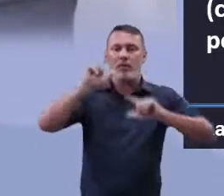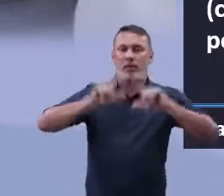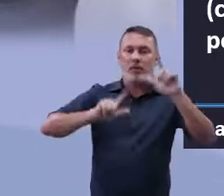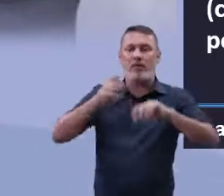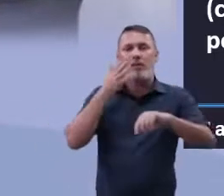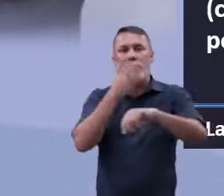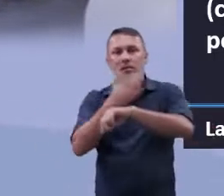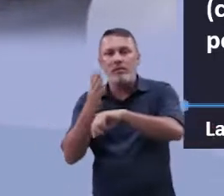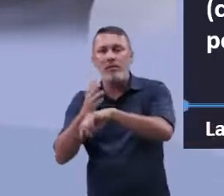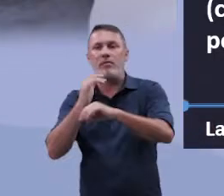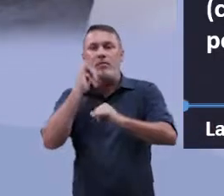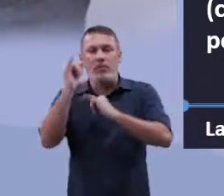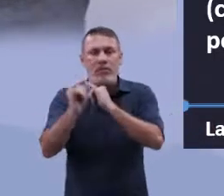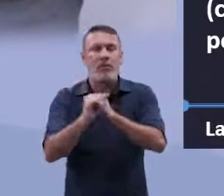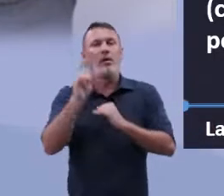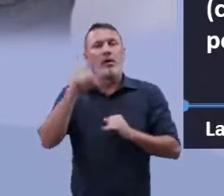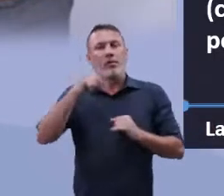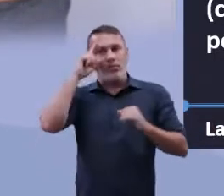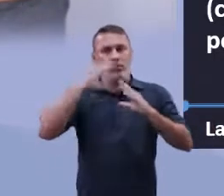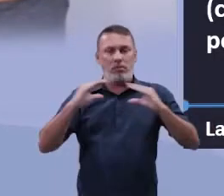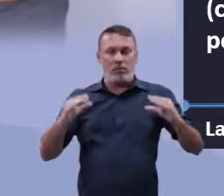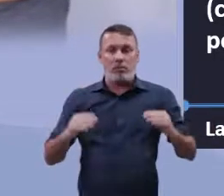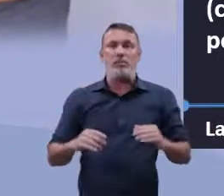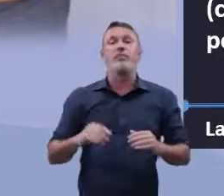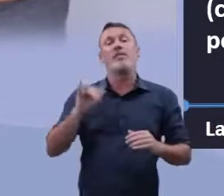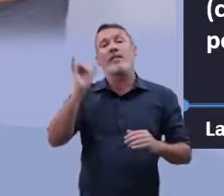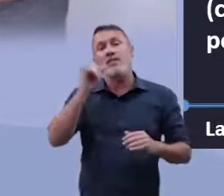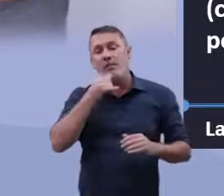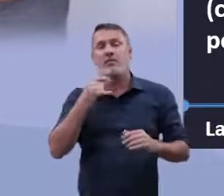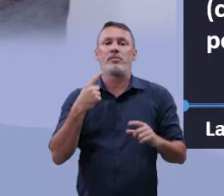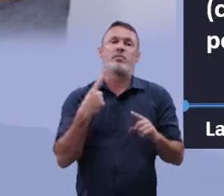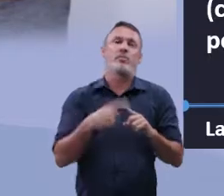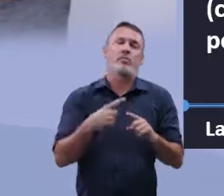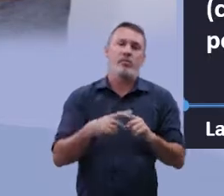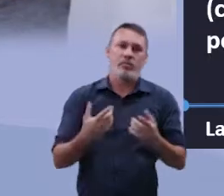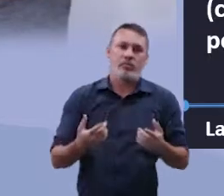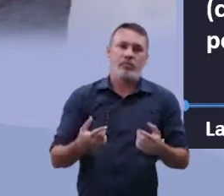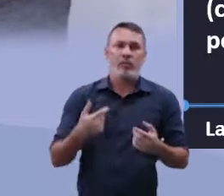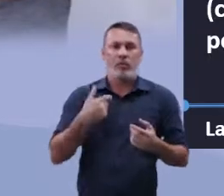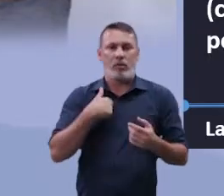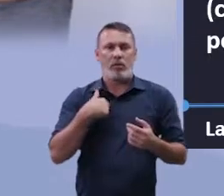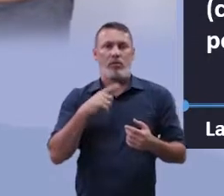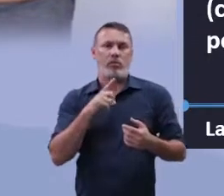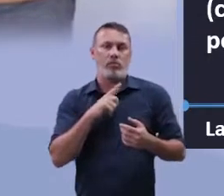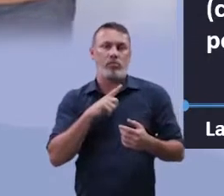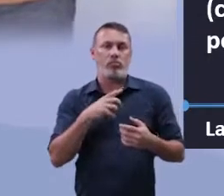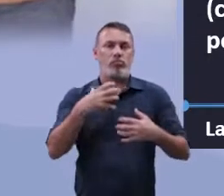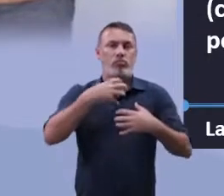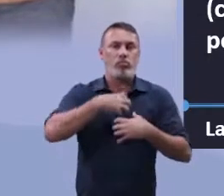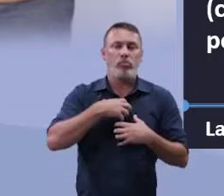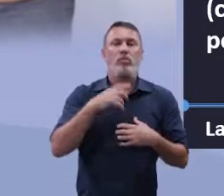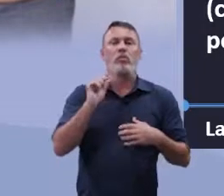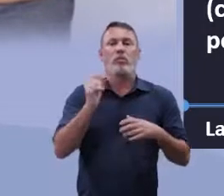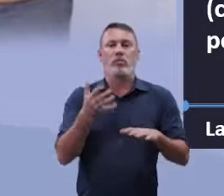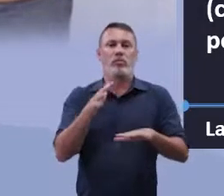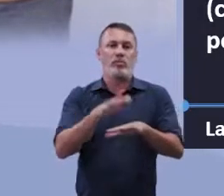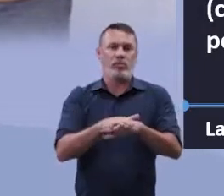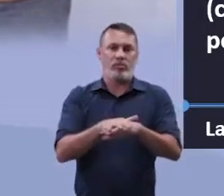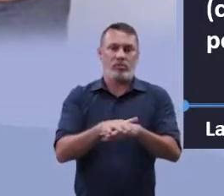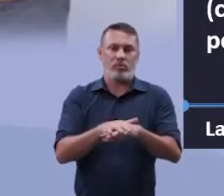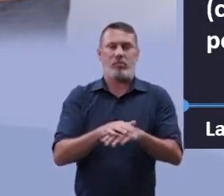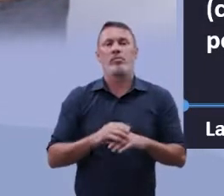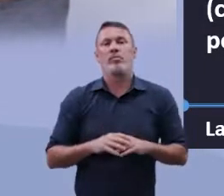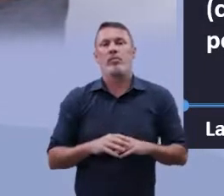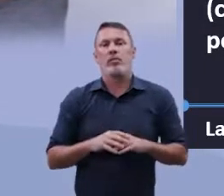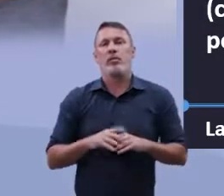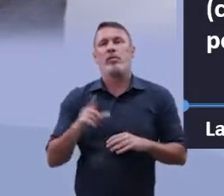tudo. Infelizmente, quando eu falo em inclusão, eu penso também